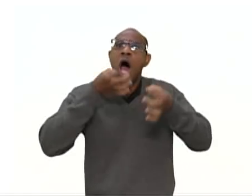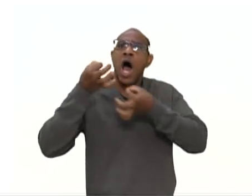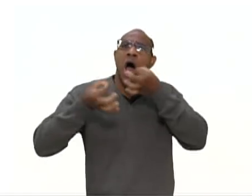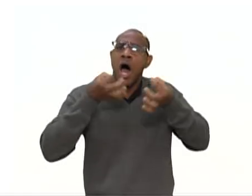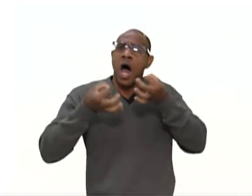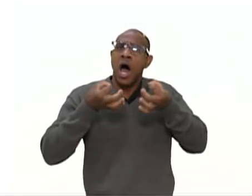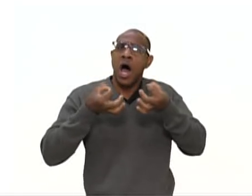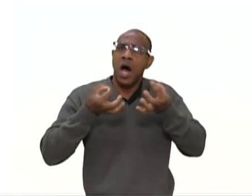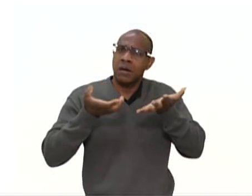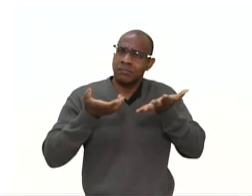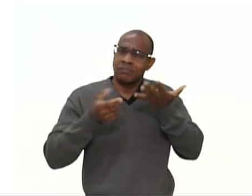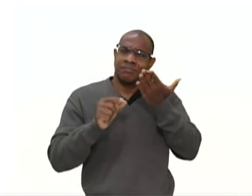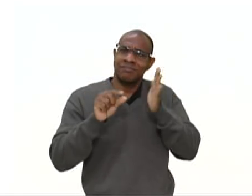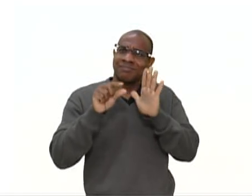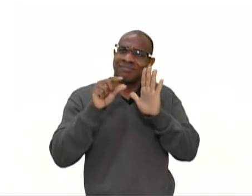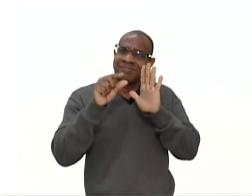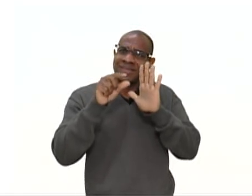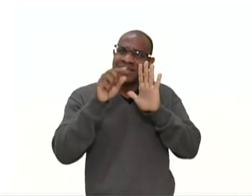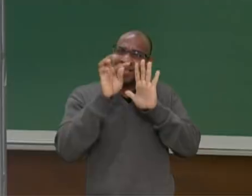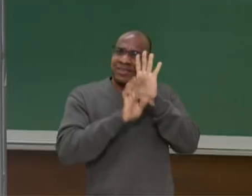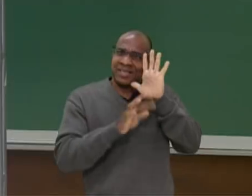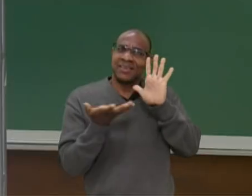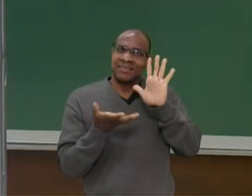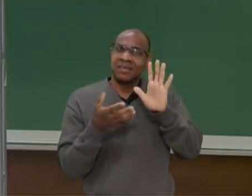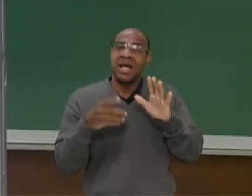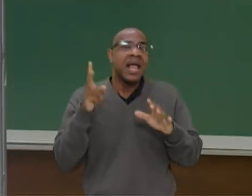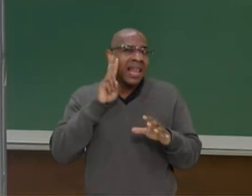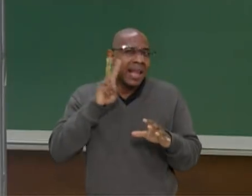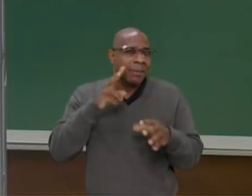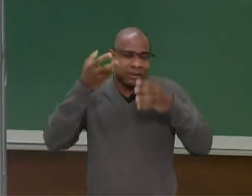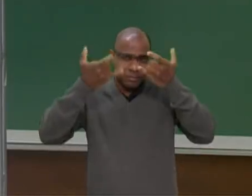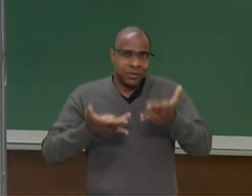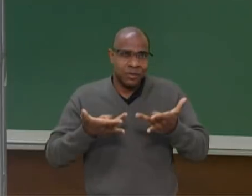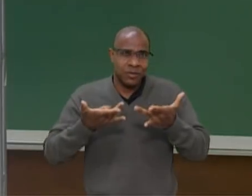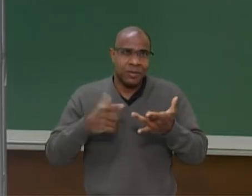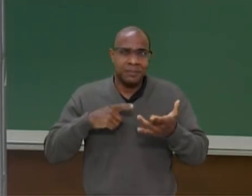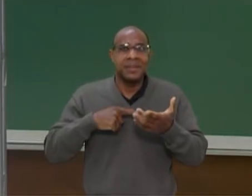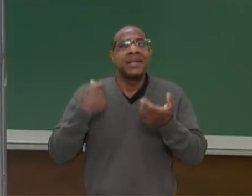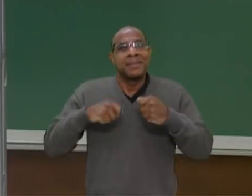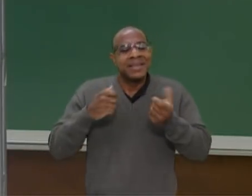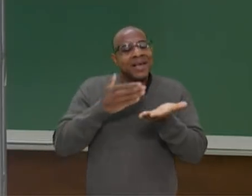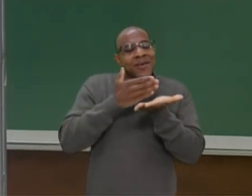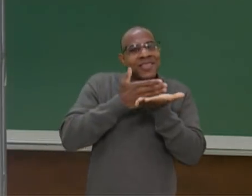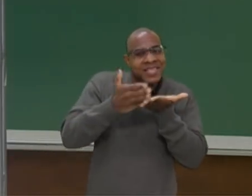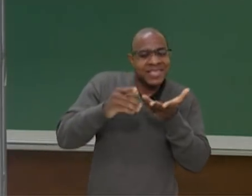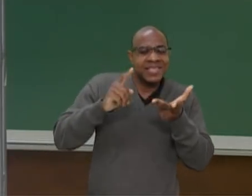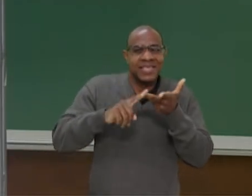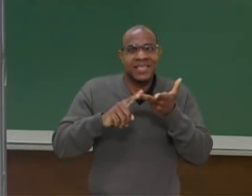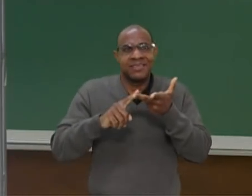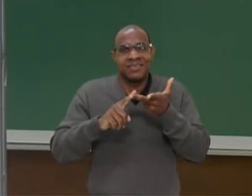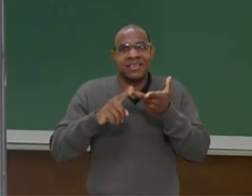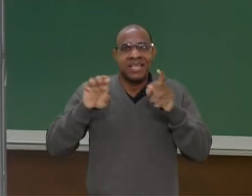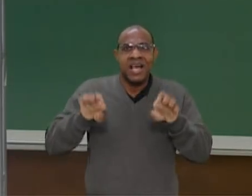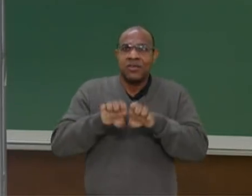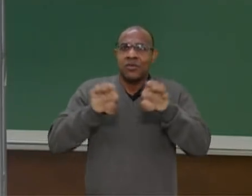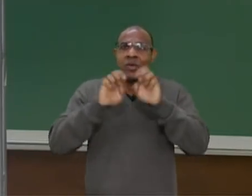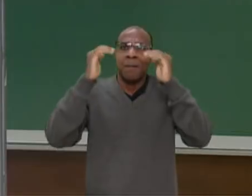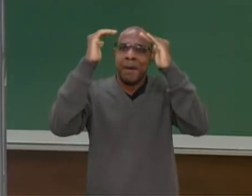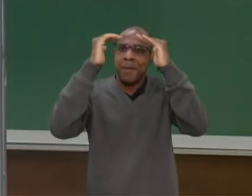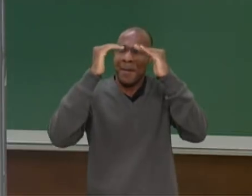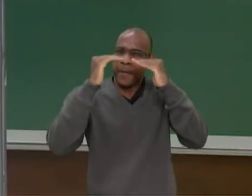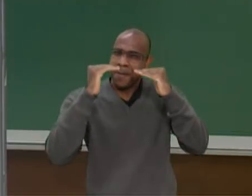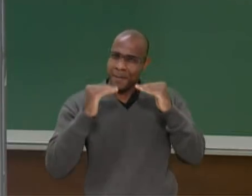opinião? Lembram que eu falei quais são as partes? Que tem que ter o início, tem que ter o corpo e tem que ter